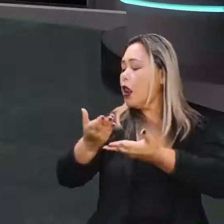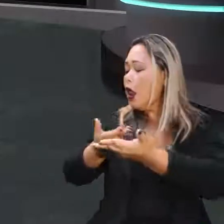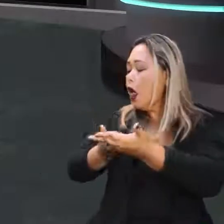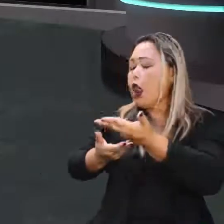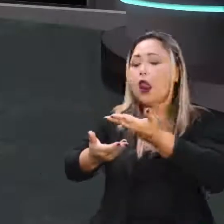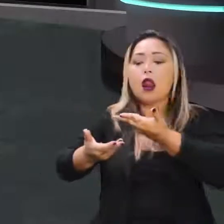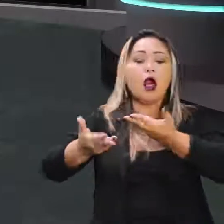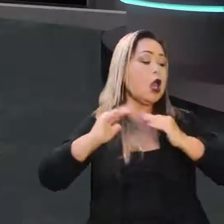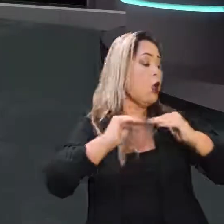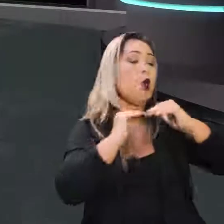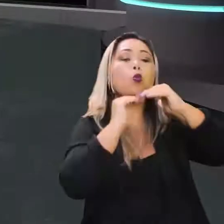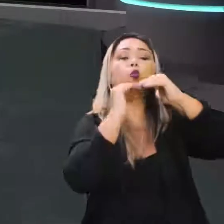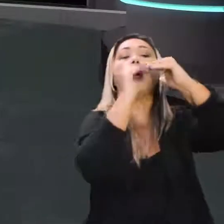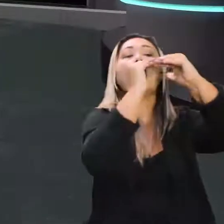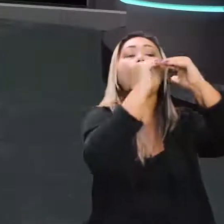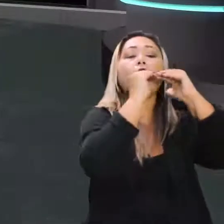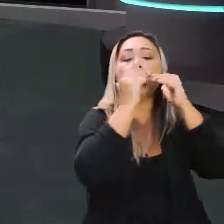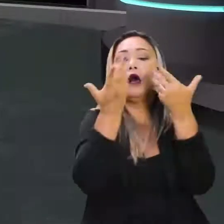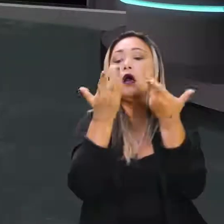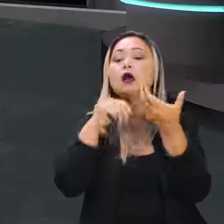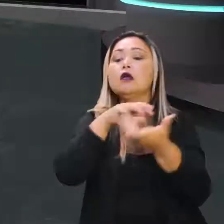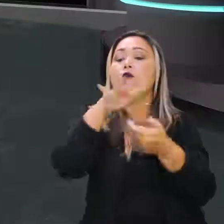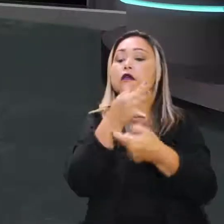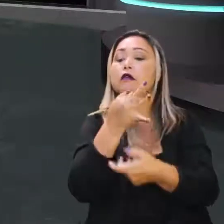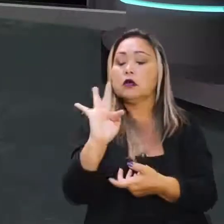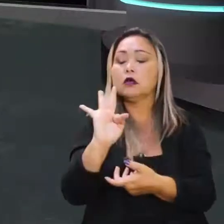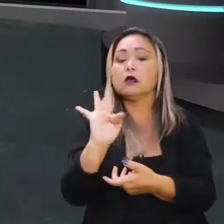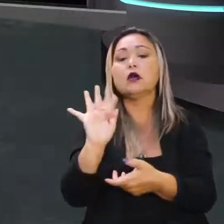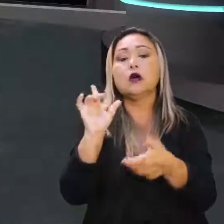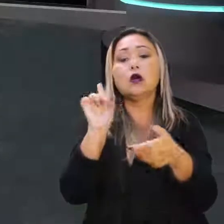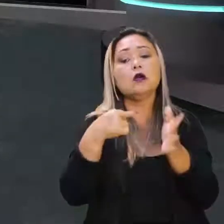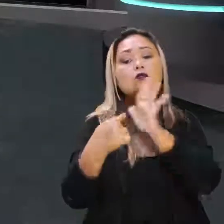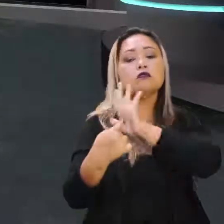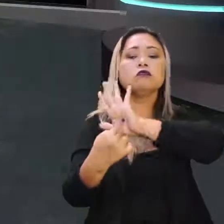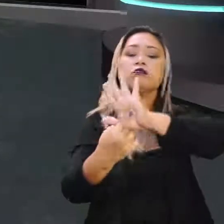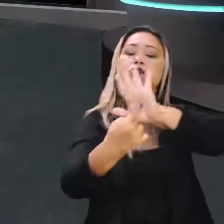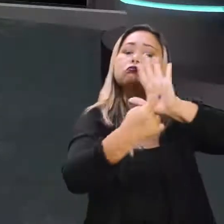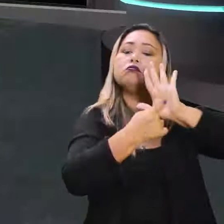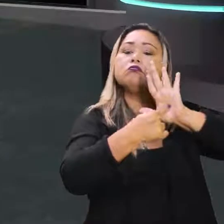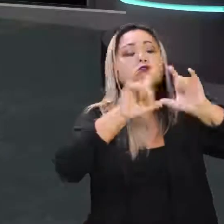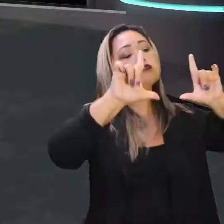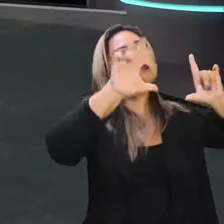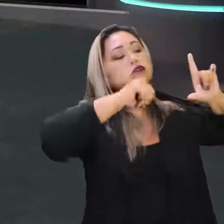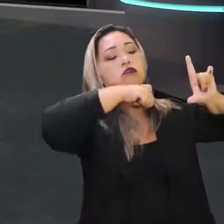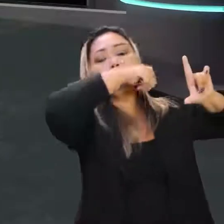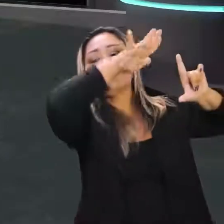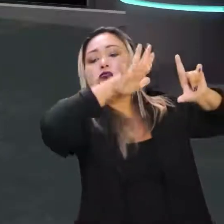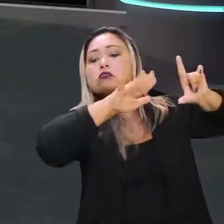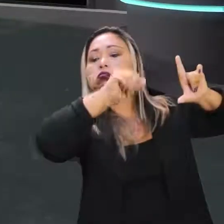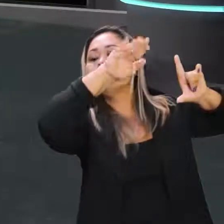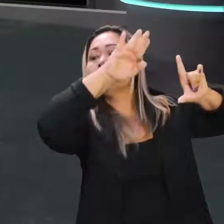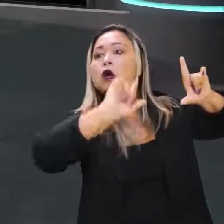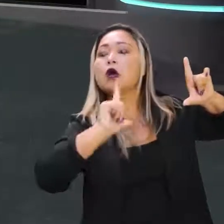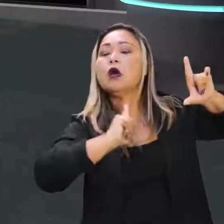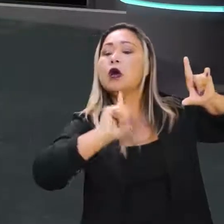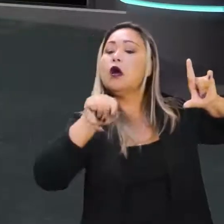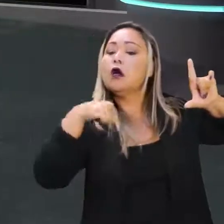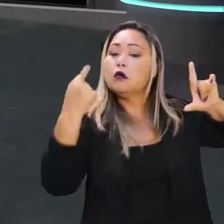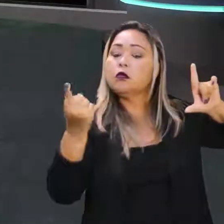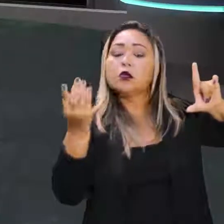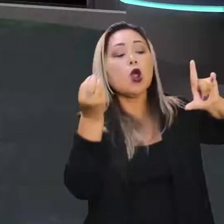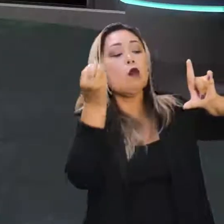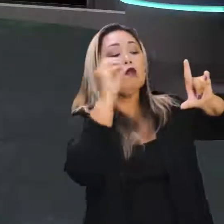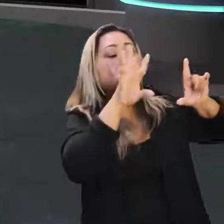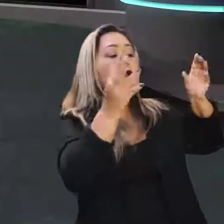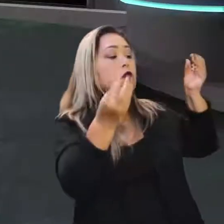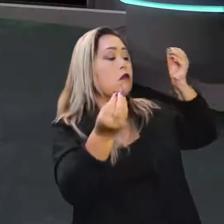fraternidade, igualdade, né, da Revolução Francesa, era isso que ele queria demonstrar através do quadro. Por isso que ele